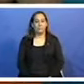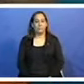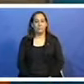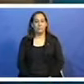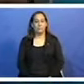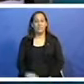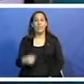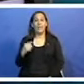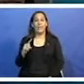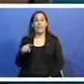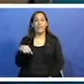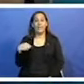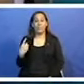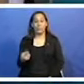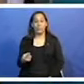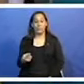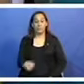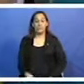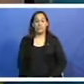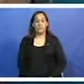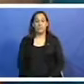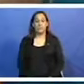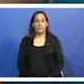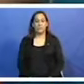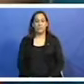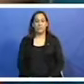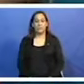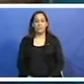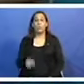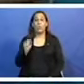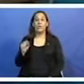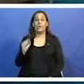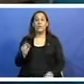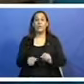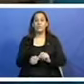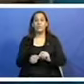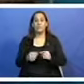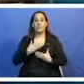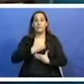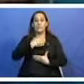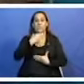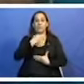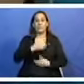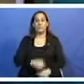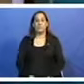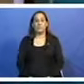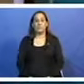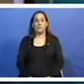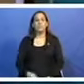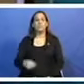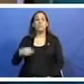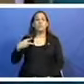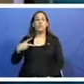E aí, depois que ela resolveu dar o baile, o que ela fez? Foi lá, fez os convites